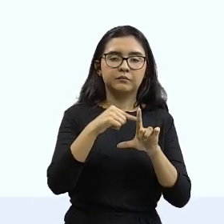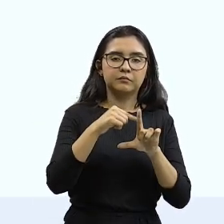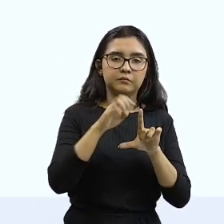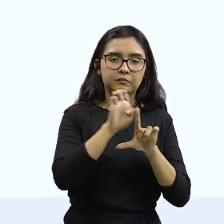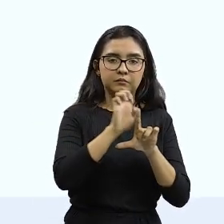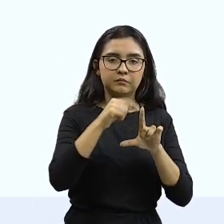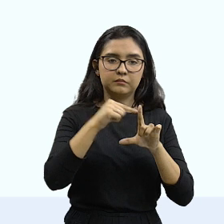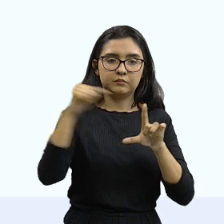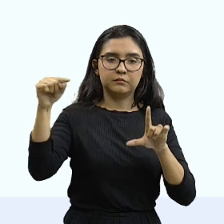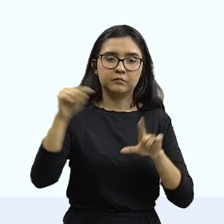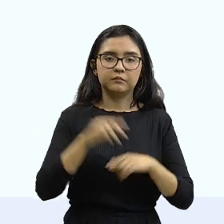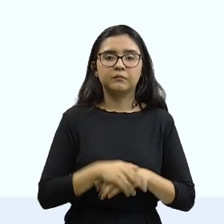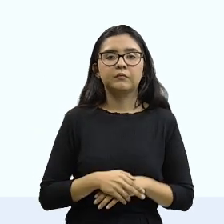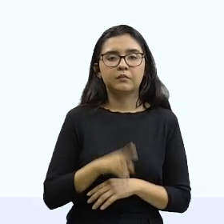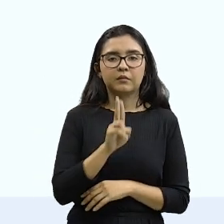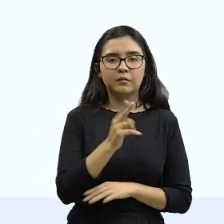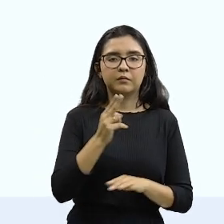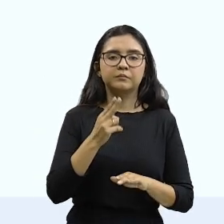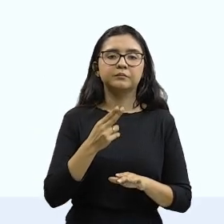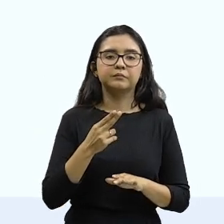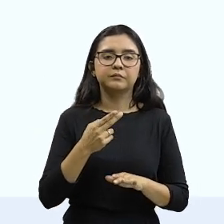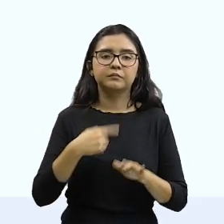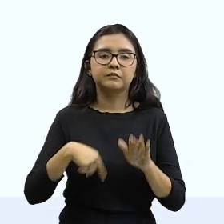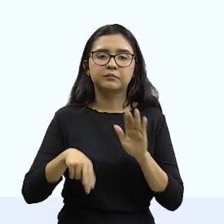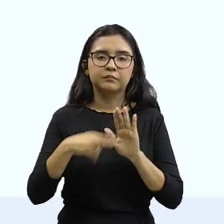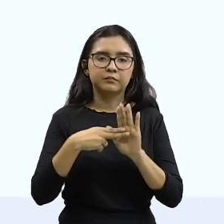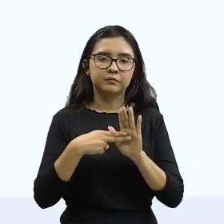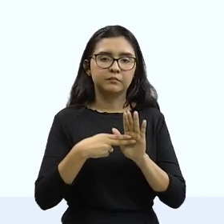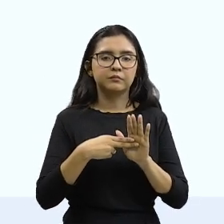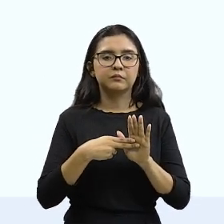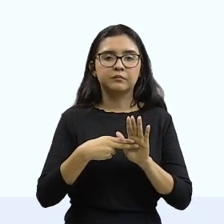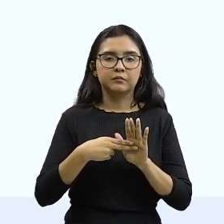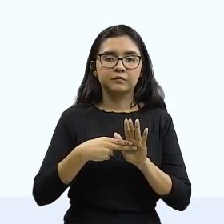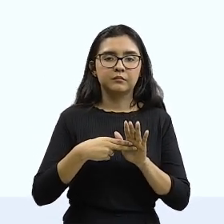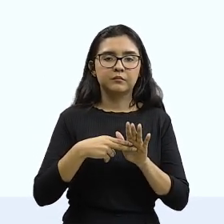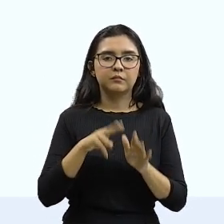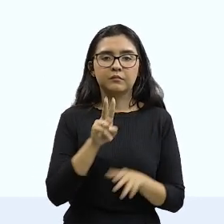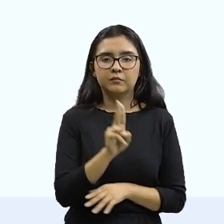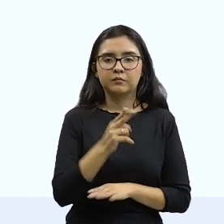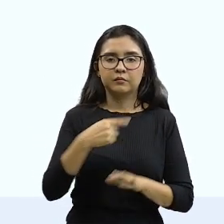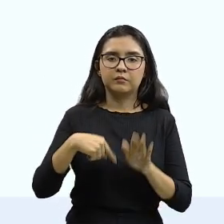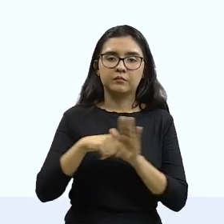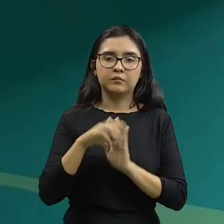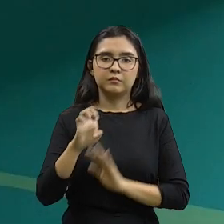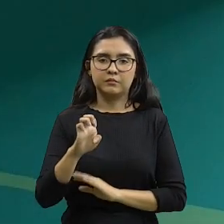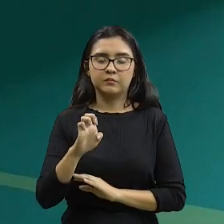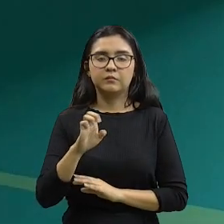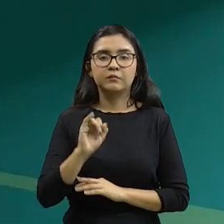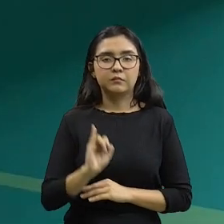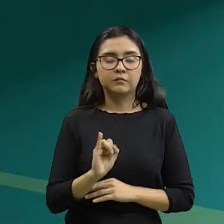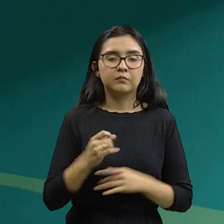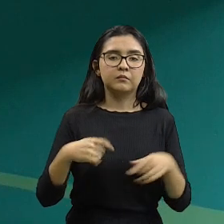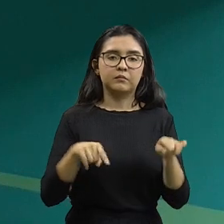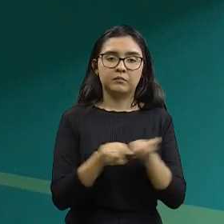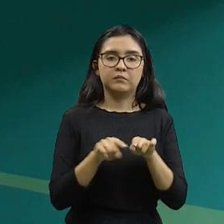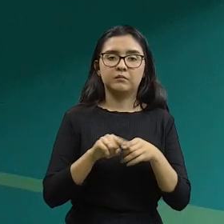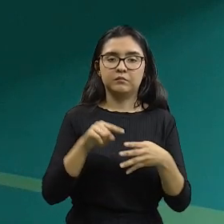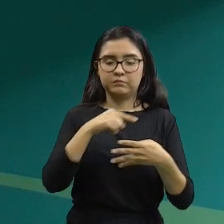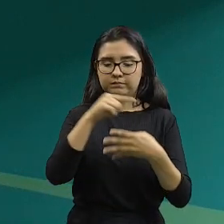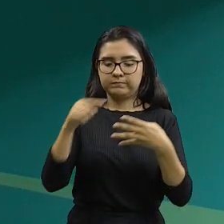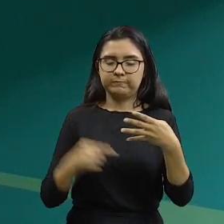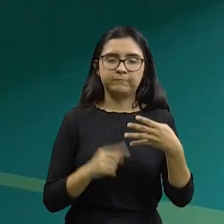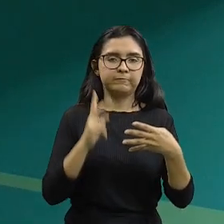U é igual a E' menos RI. Show? Mesmas unidades,